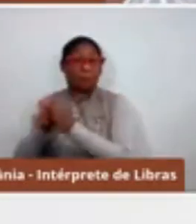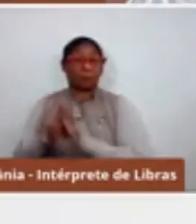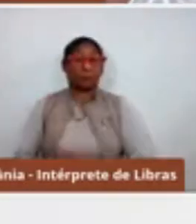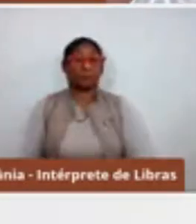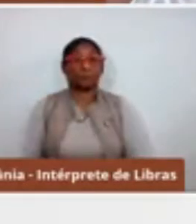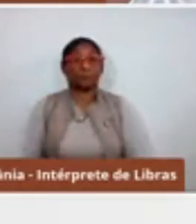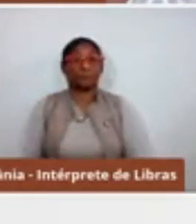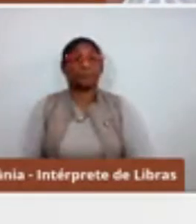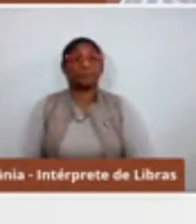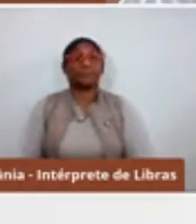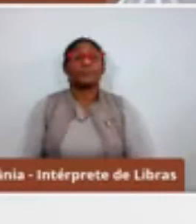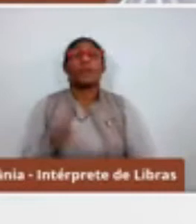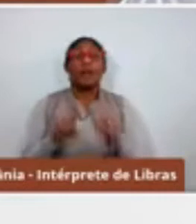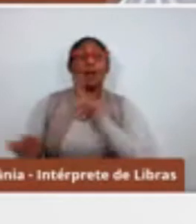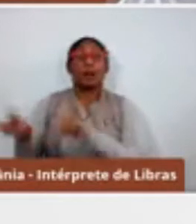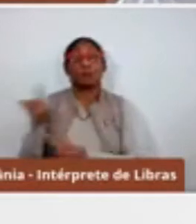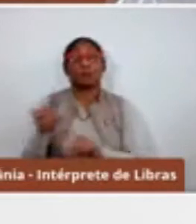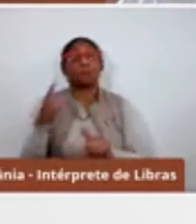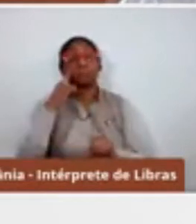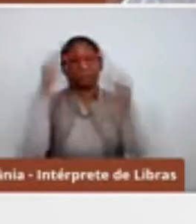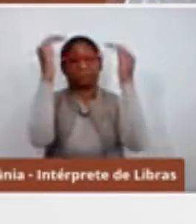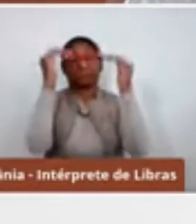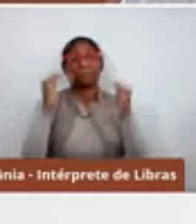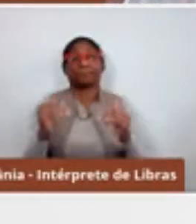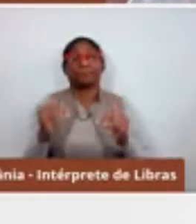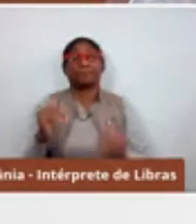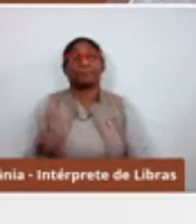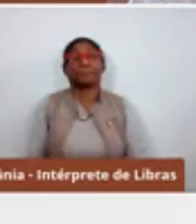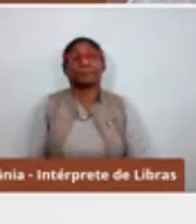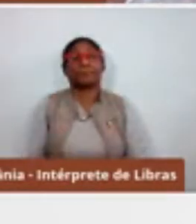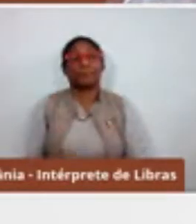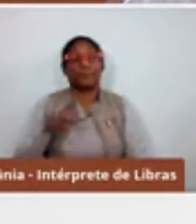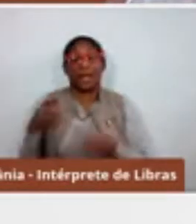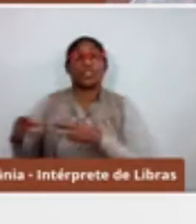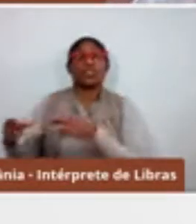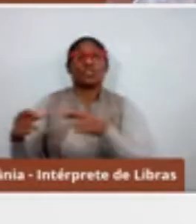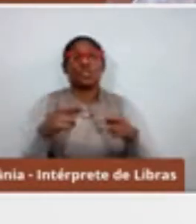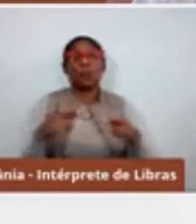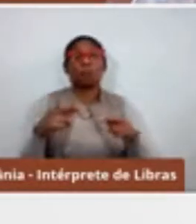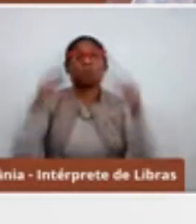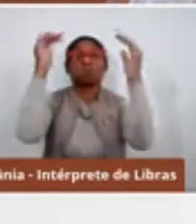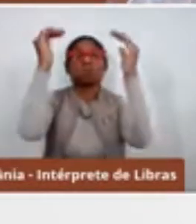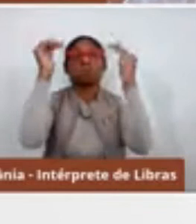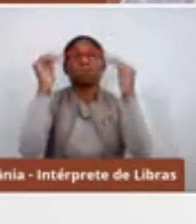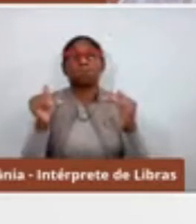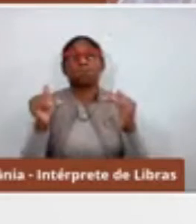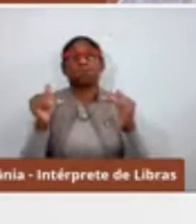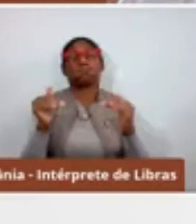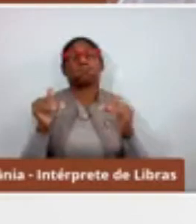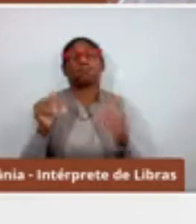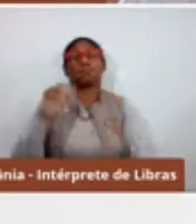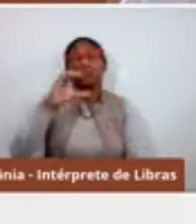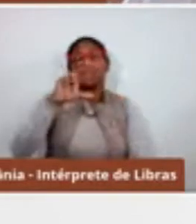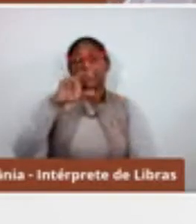Os recursos deferidos, atendem aí, como a gente falou, a estas regiões e aquele município de